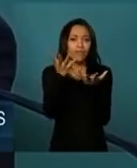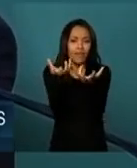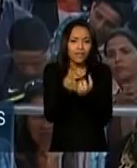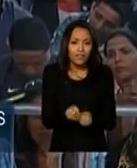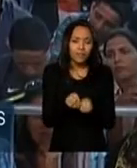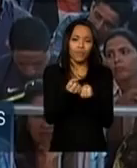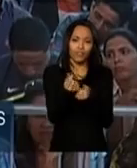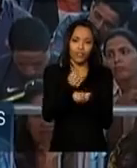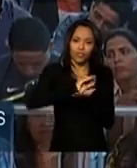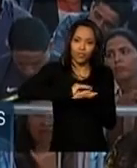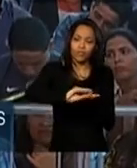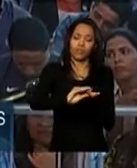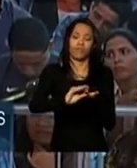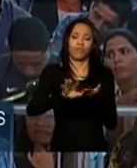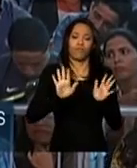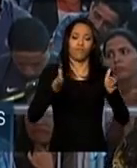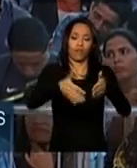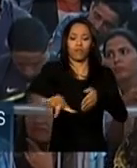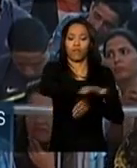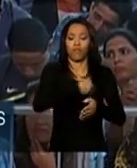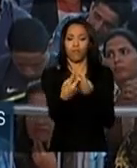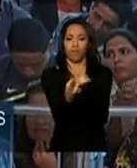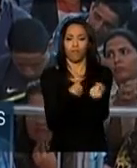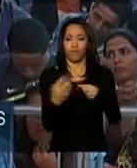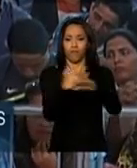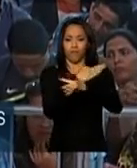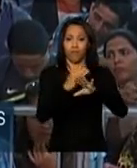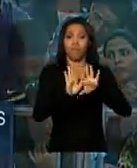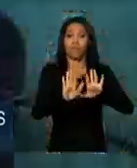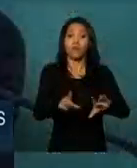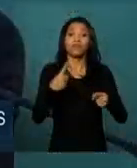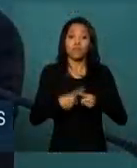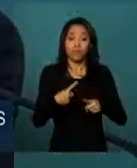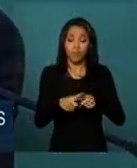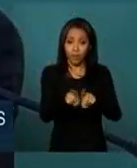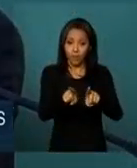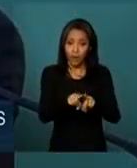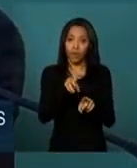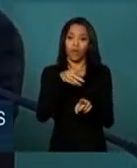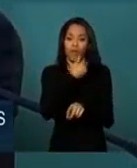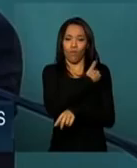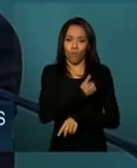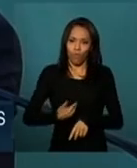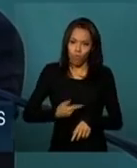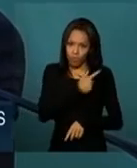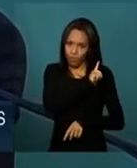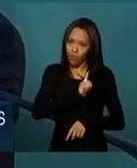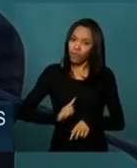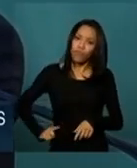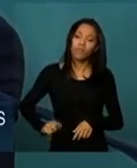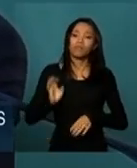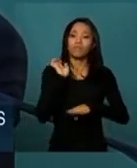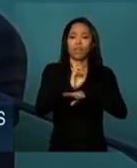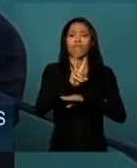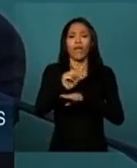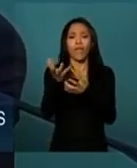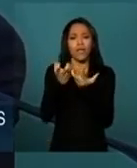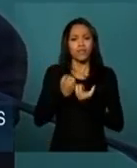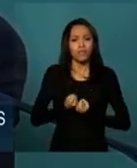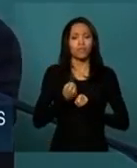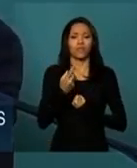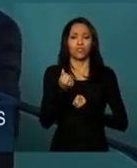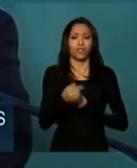em mobilidade urbana, mas também porque o governo do estado vai receber recursos